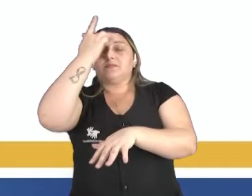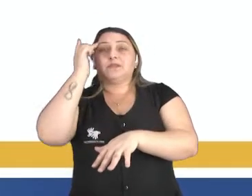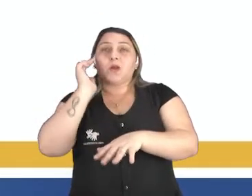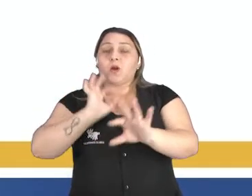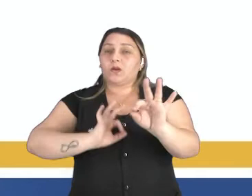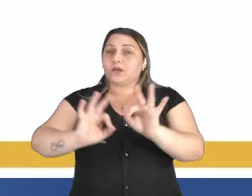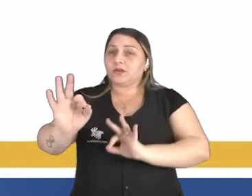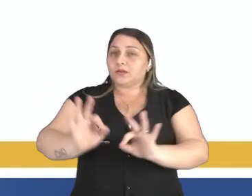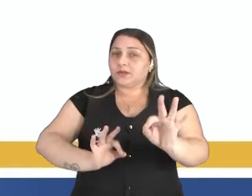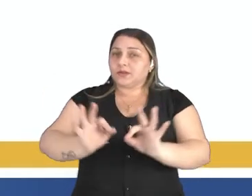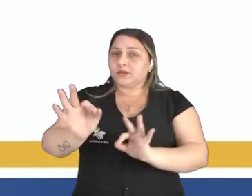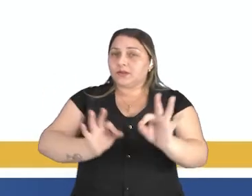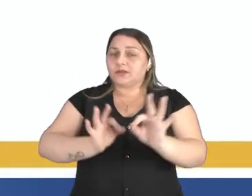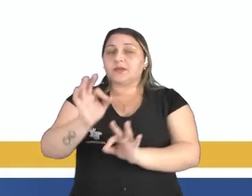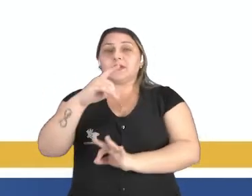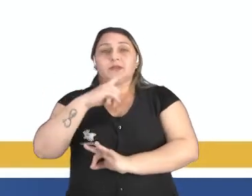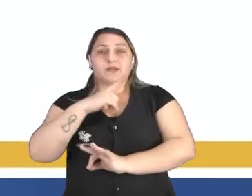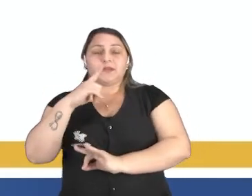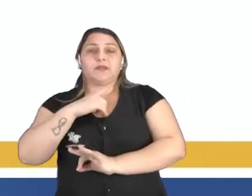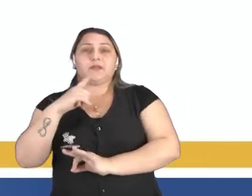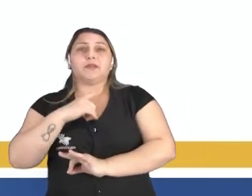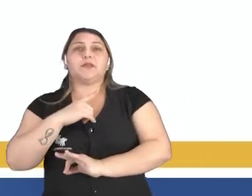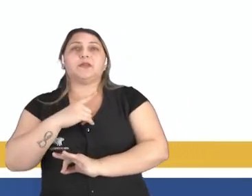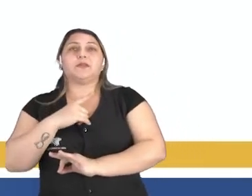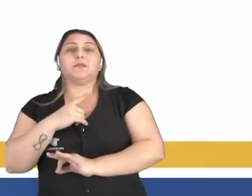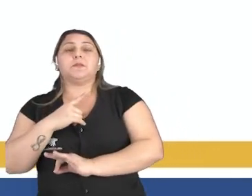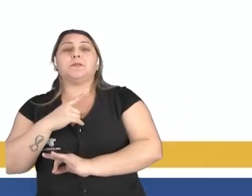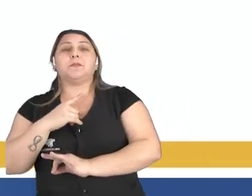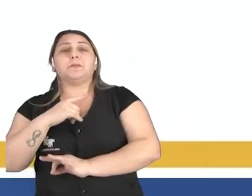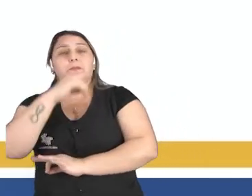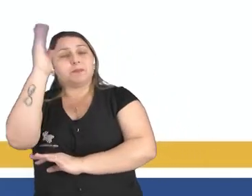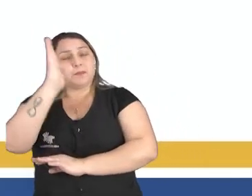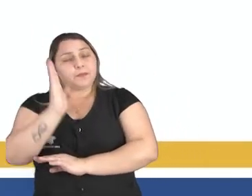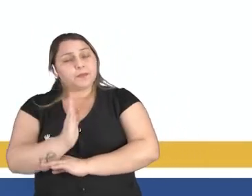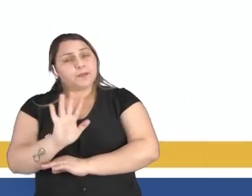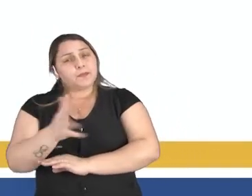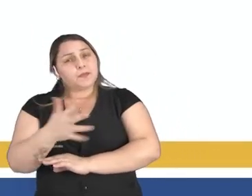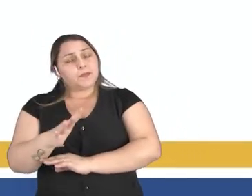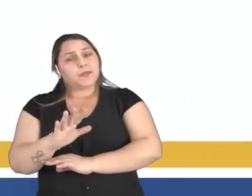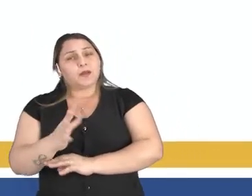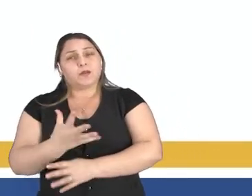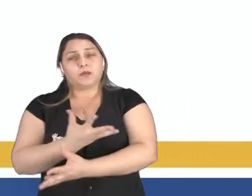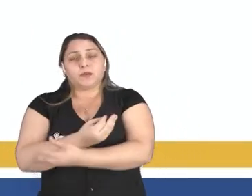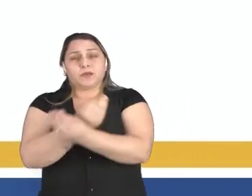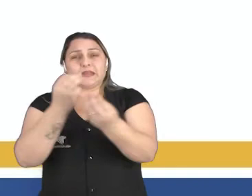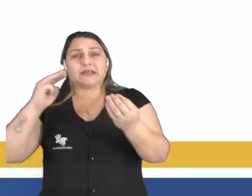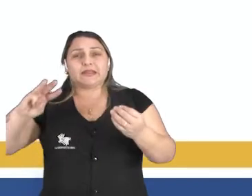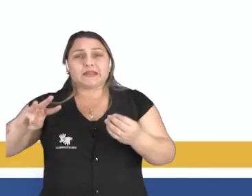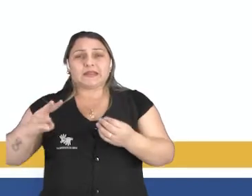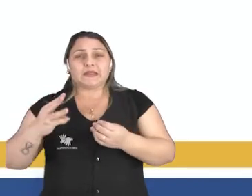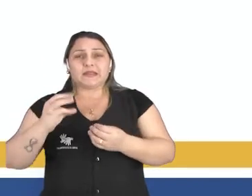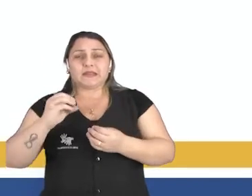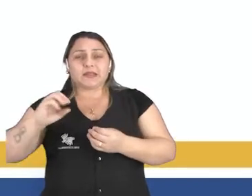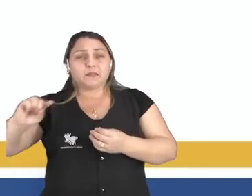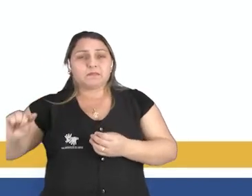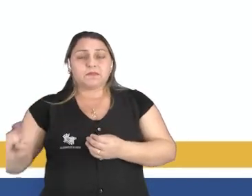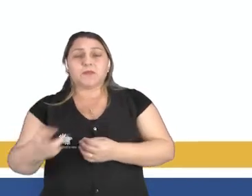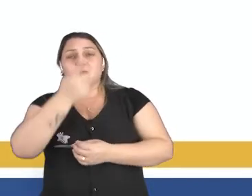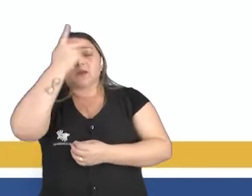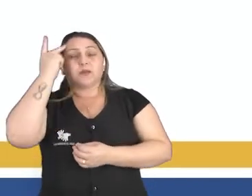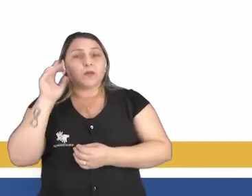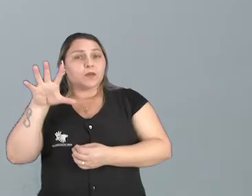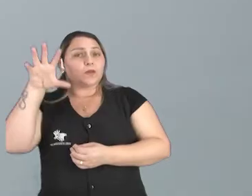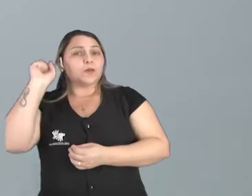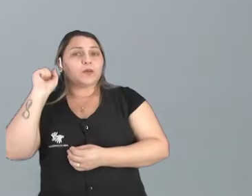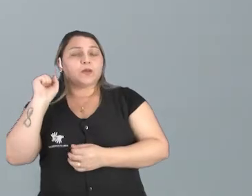ele organizava. Nesse aí que a gente tem, né, na Central do Brasil, a gente tem mais ou menos assim, muitas pessoas, 300 mil pessoas, ouvindo o discurso mais